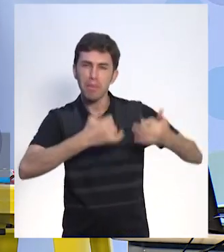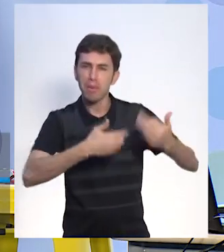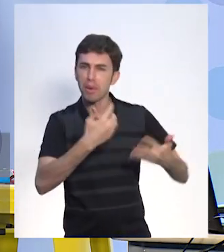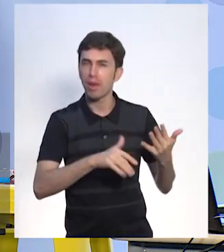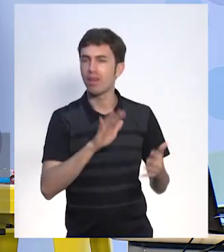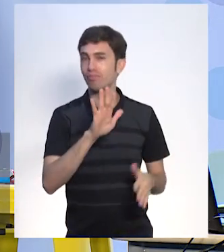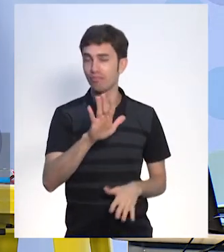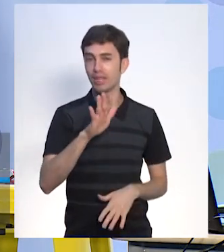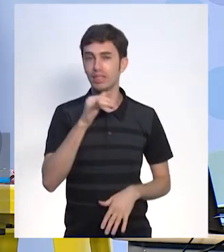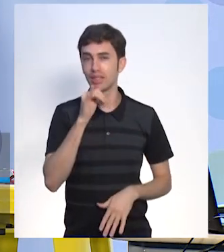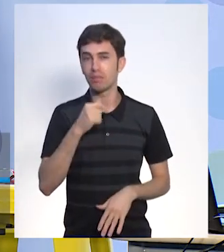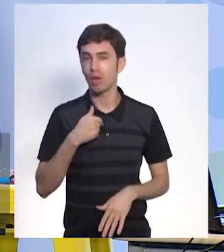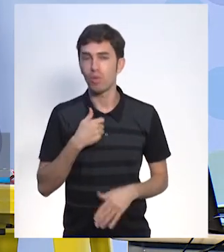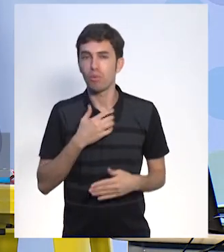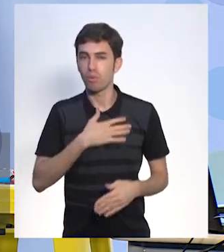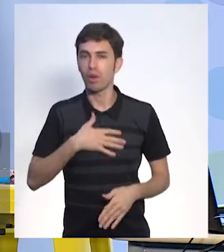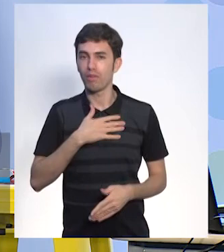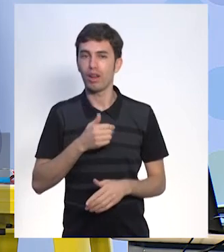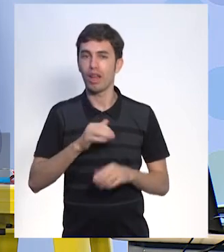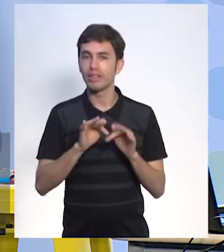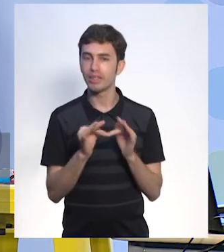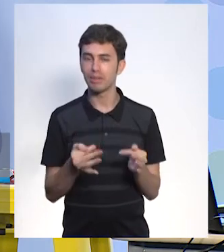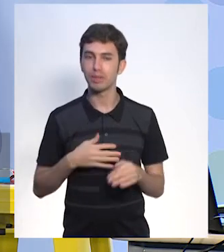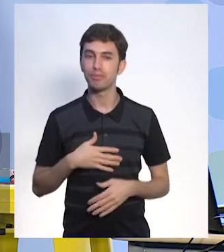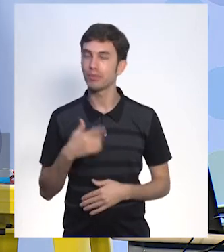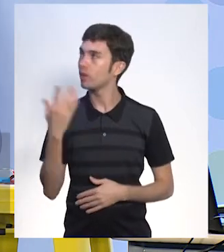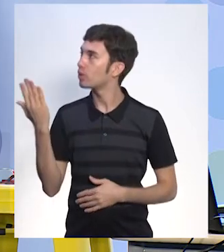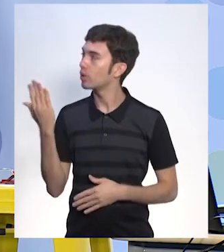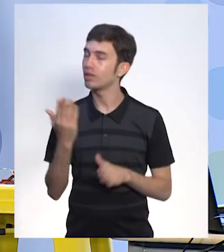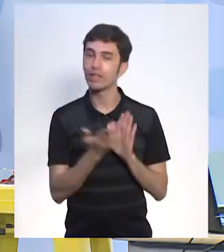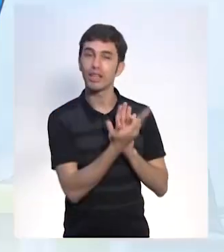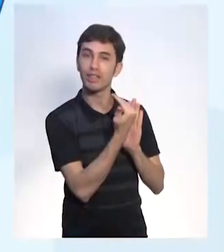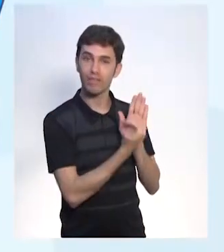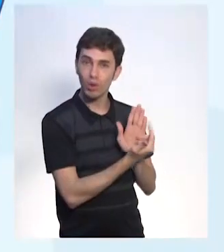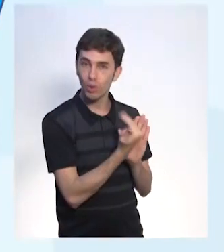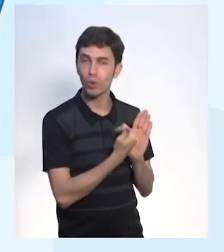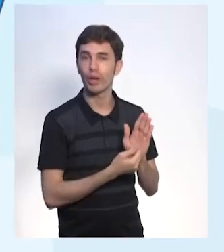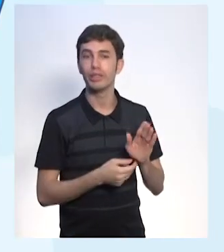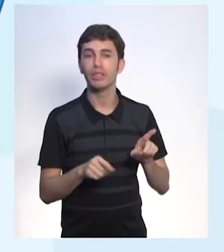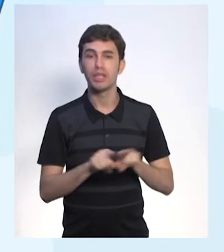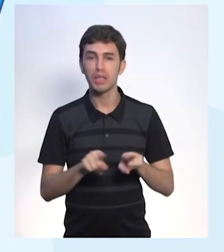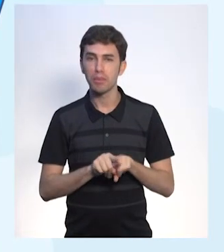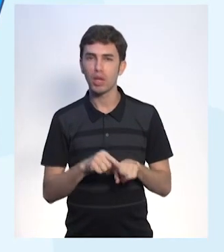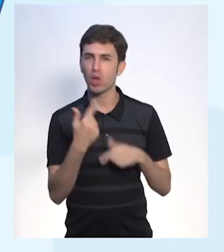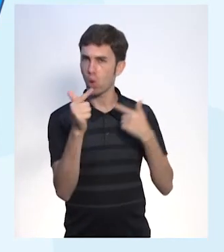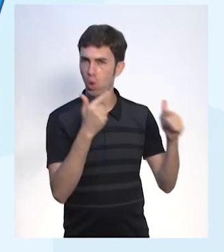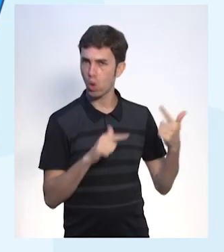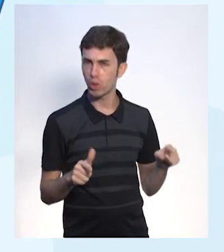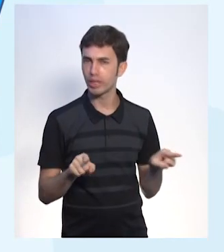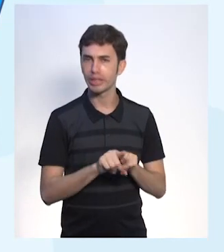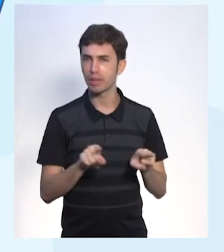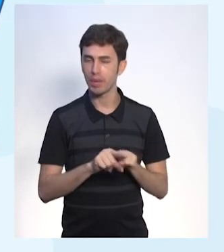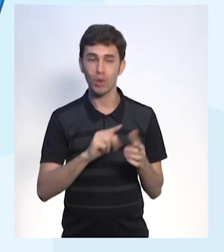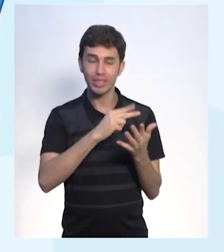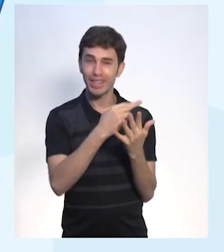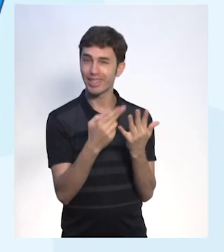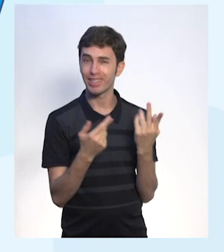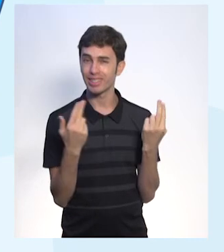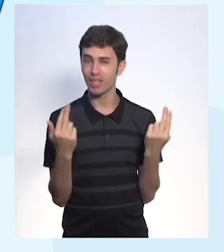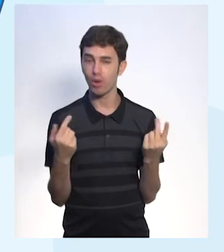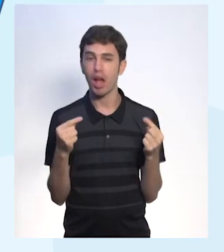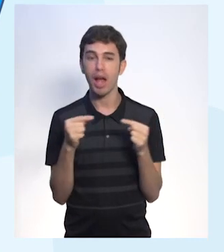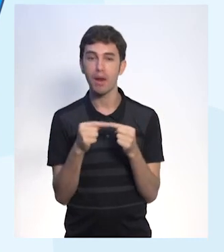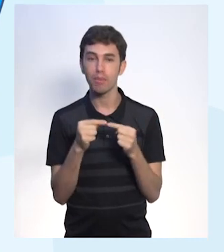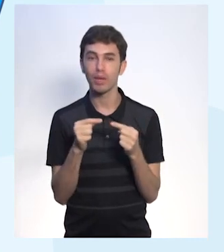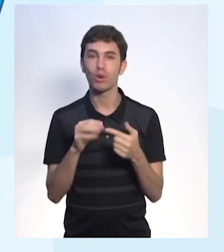tá? Então, ó, todas as figuras e tantas outras, todas as 6 figuras e tantas outras com as mesmas características são